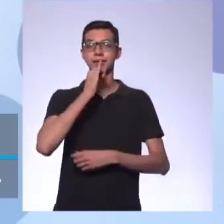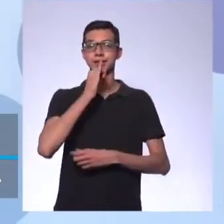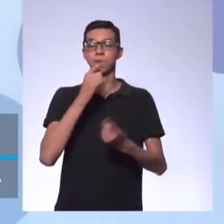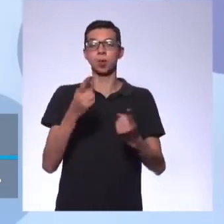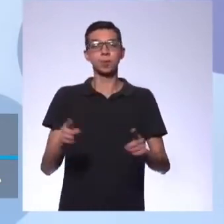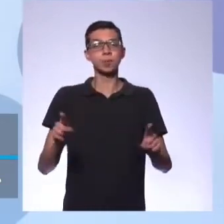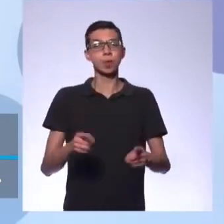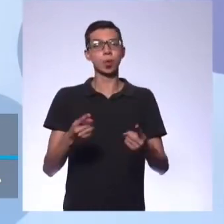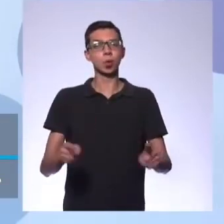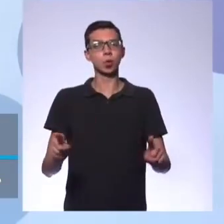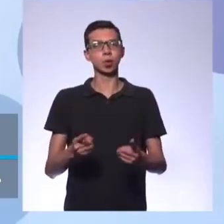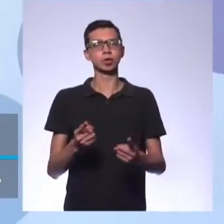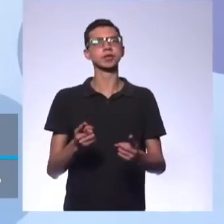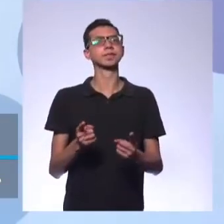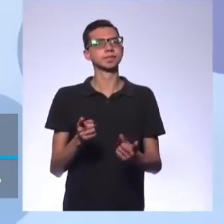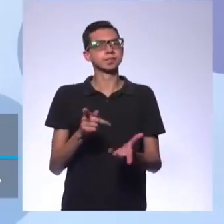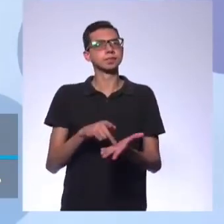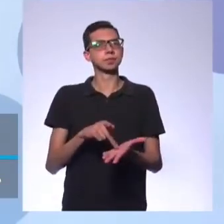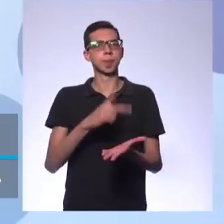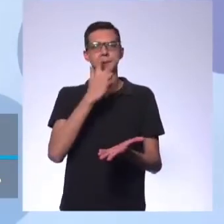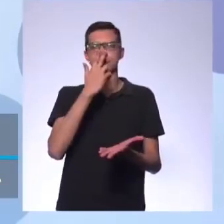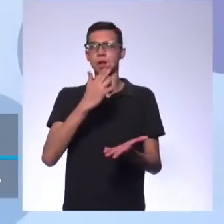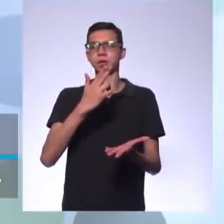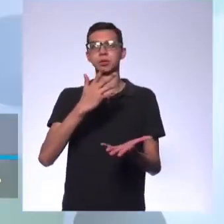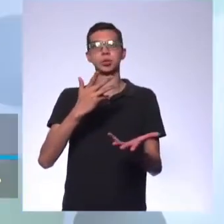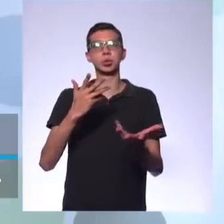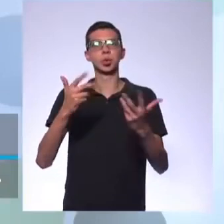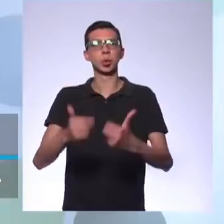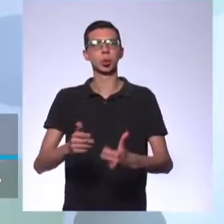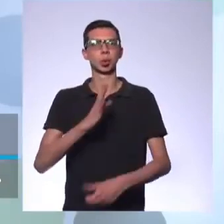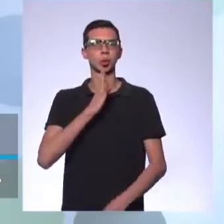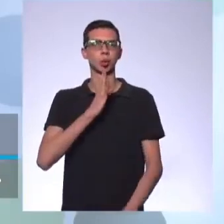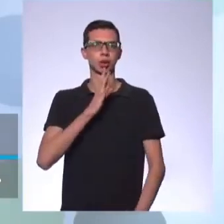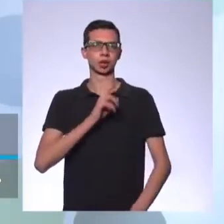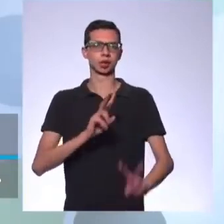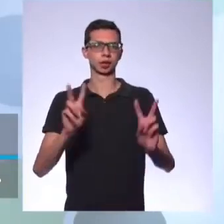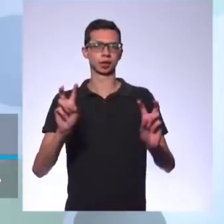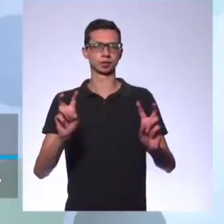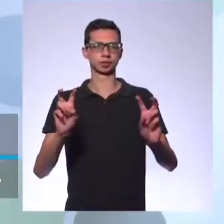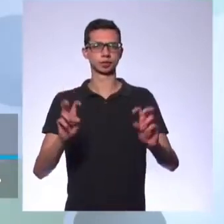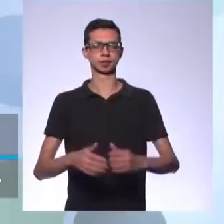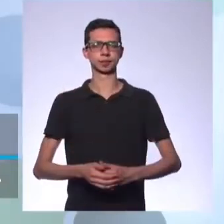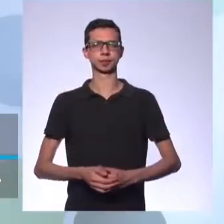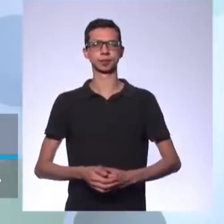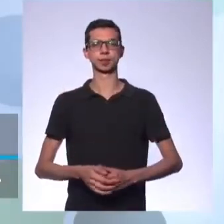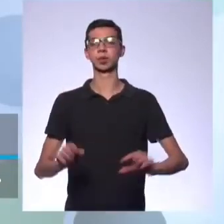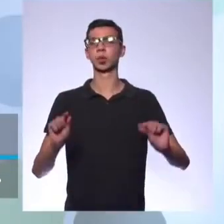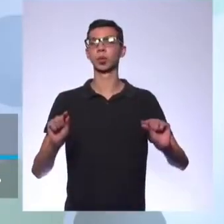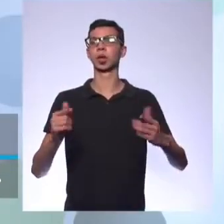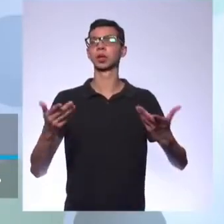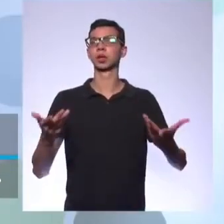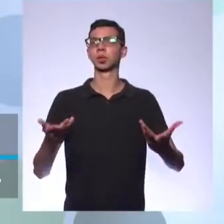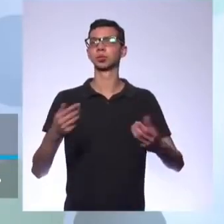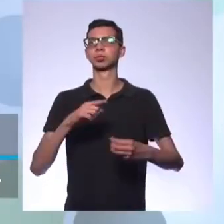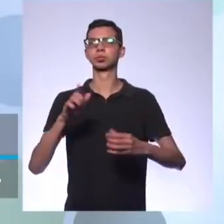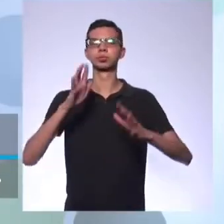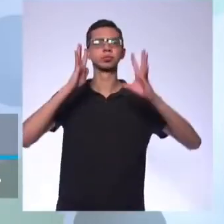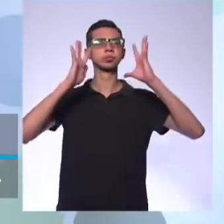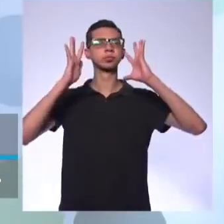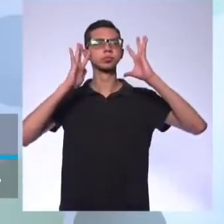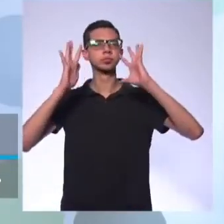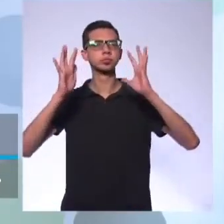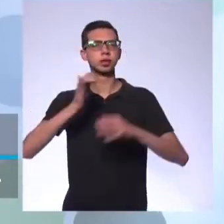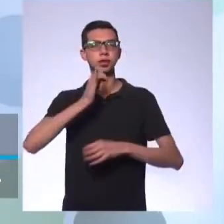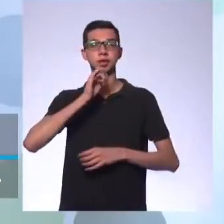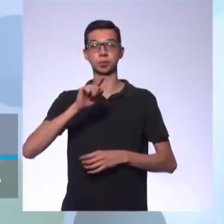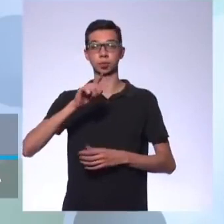musicalidade. Parece que é esse mundo que eles querem mergulhar. Quais são os mundos que nos proporciona? Gente, quando você entra